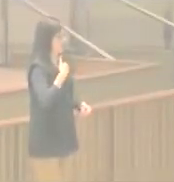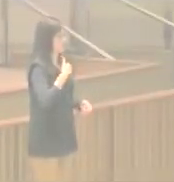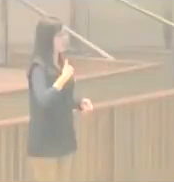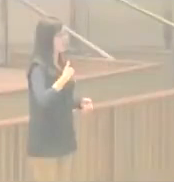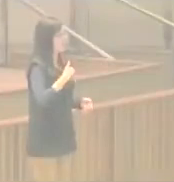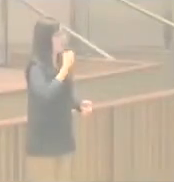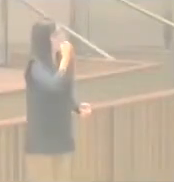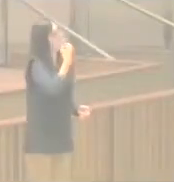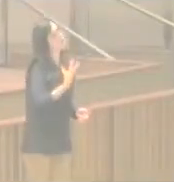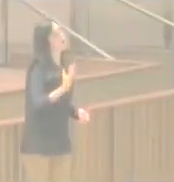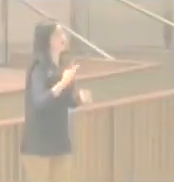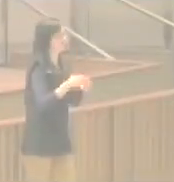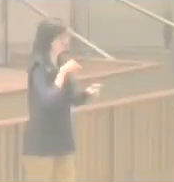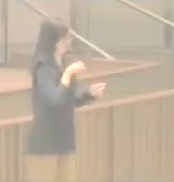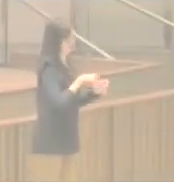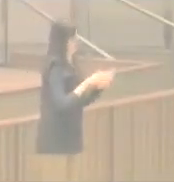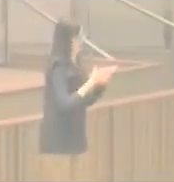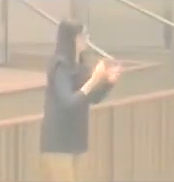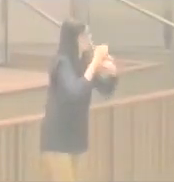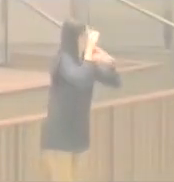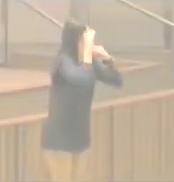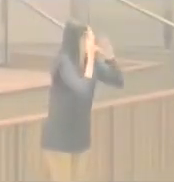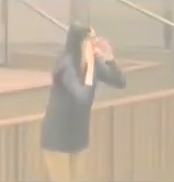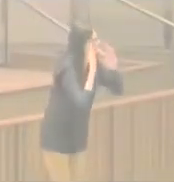moderno para o seu tempo,